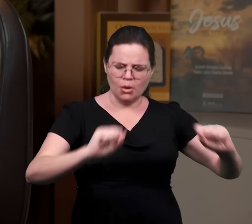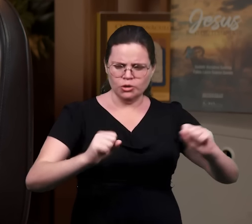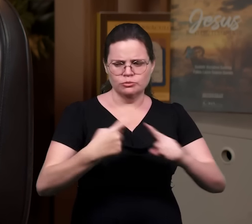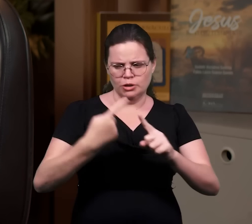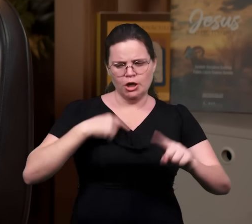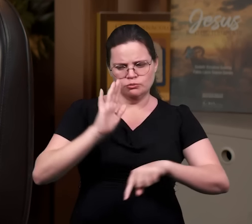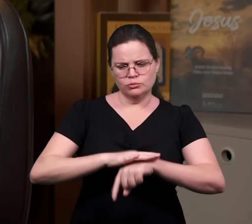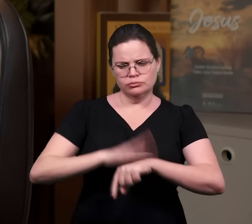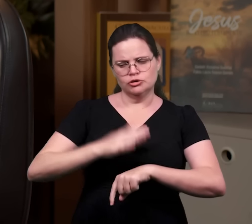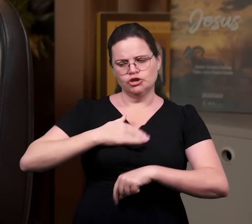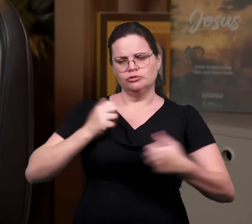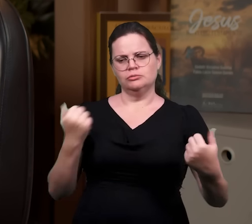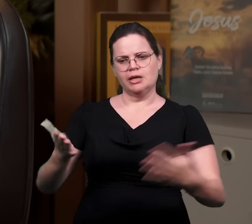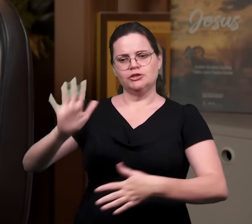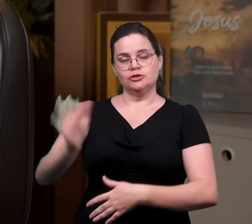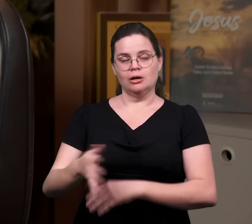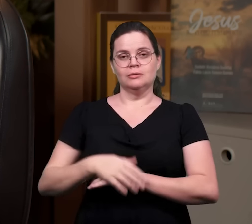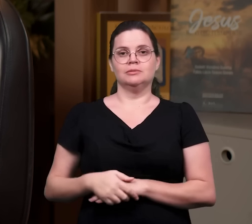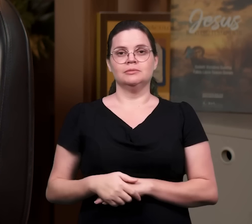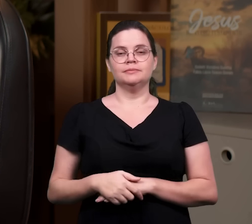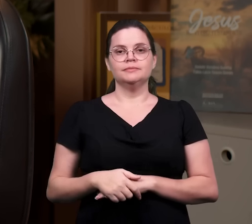tenho posto em suas mãos. Então veja que